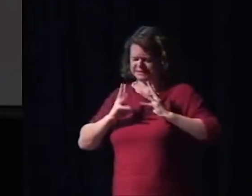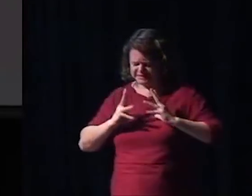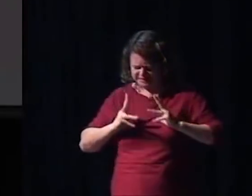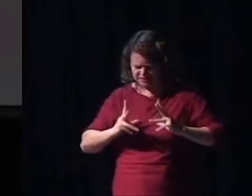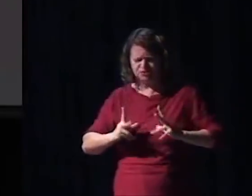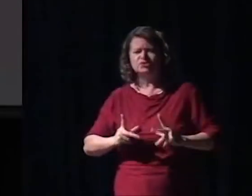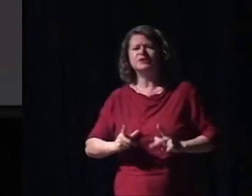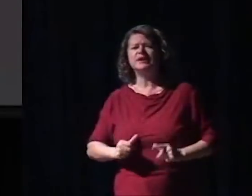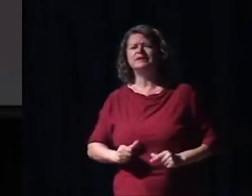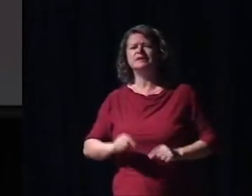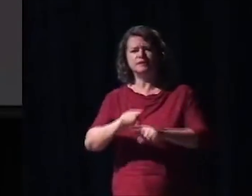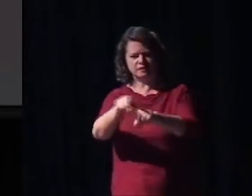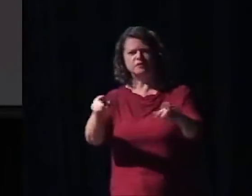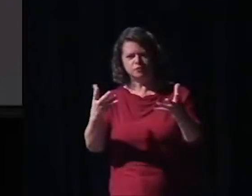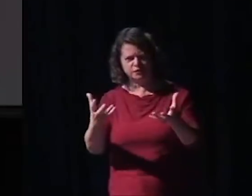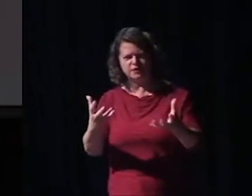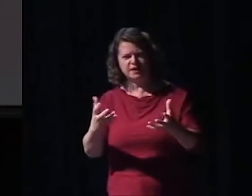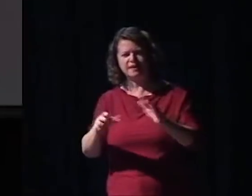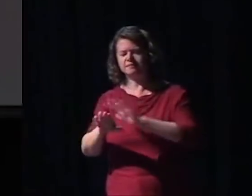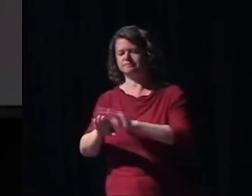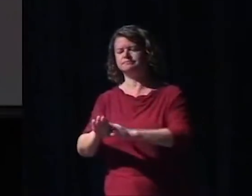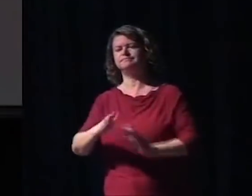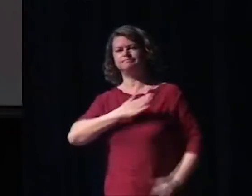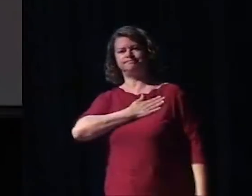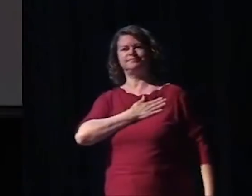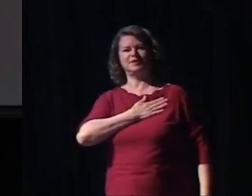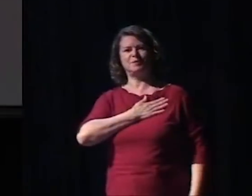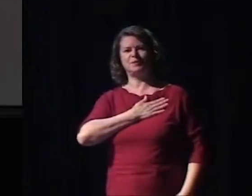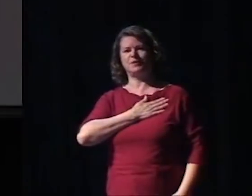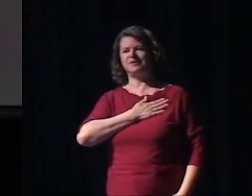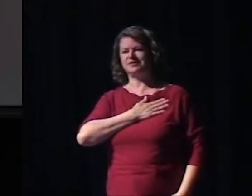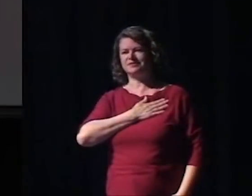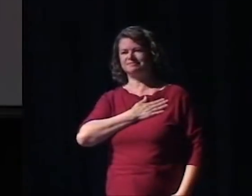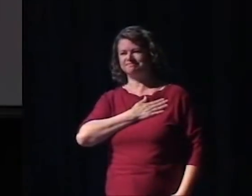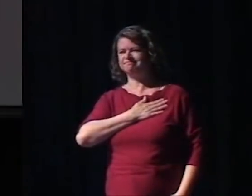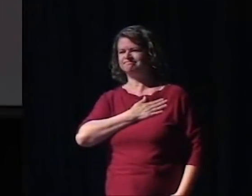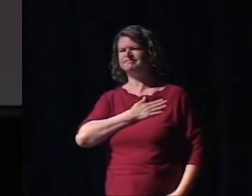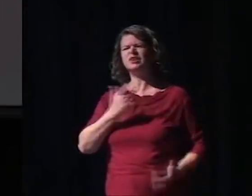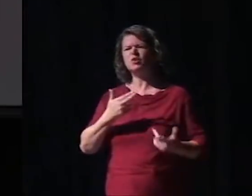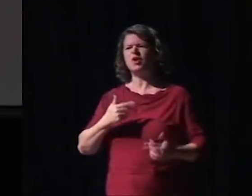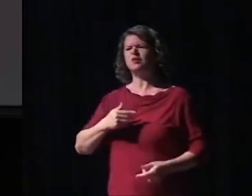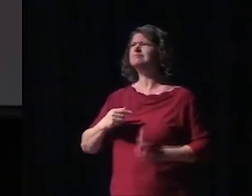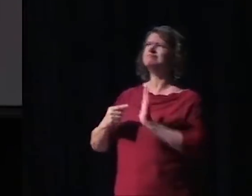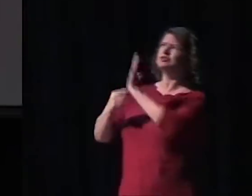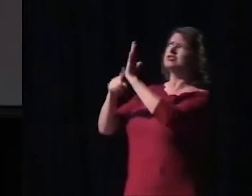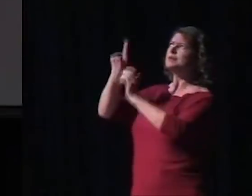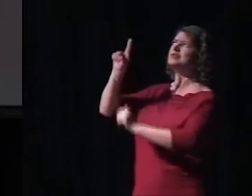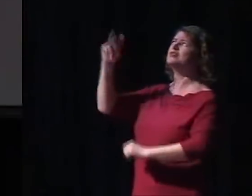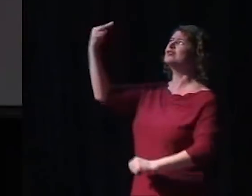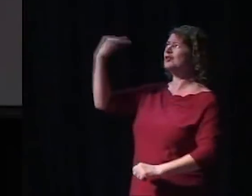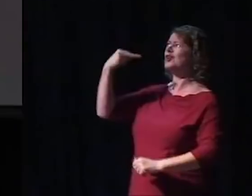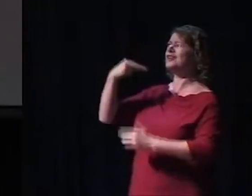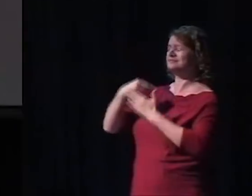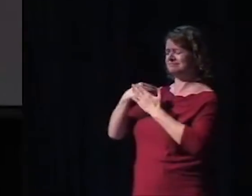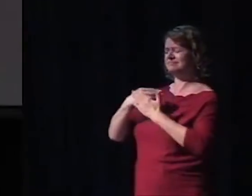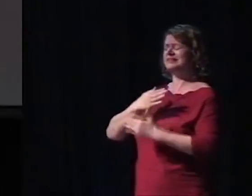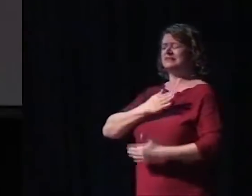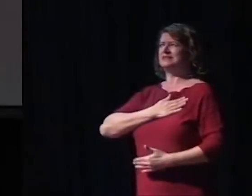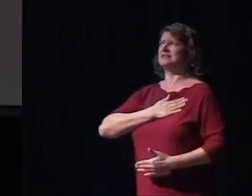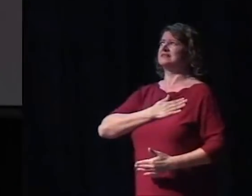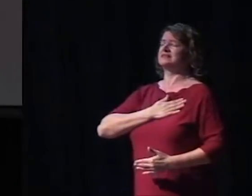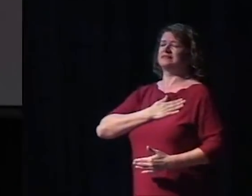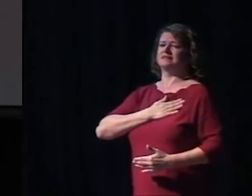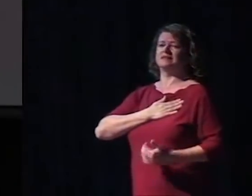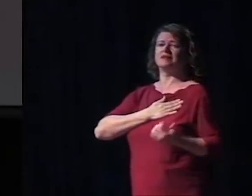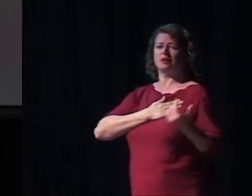pegasse sua mão e colocasse no seu coração como sinal de que Deus está